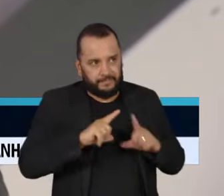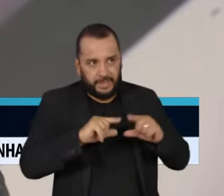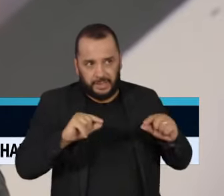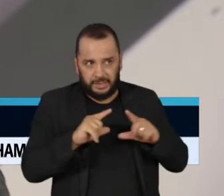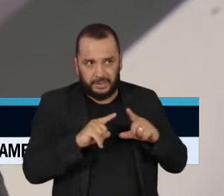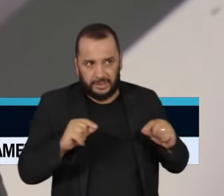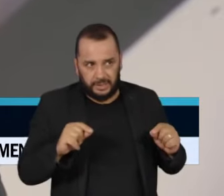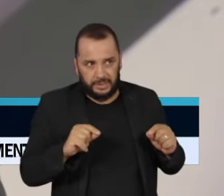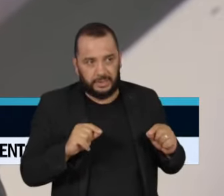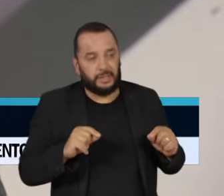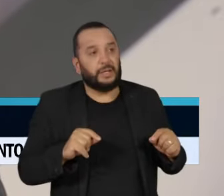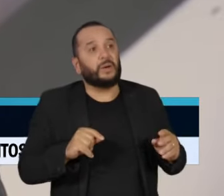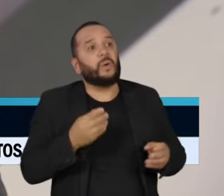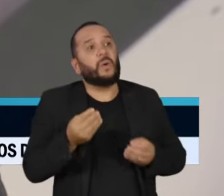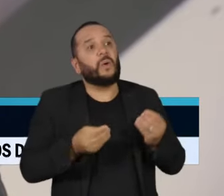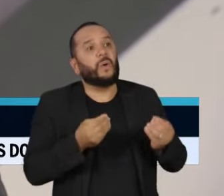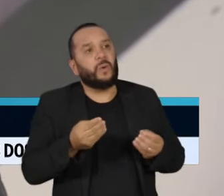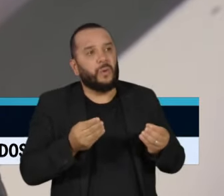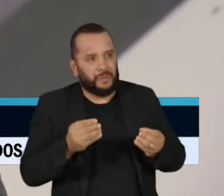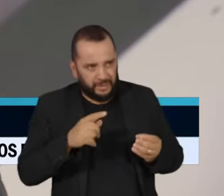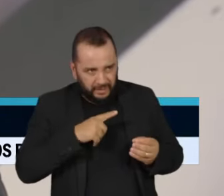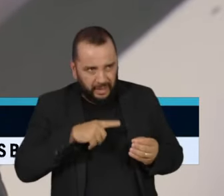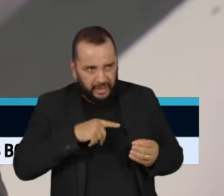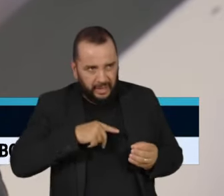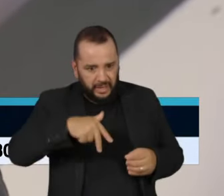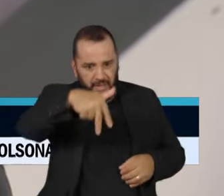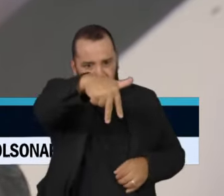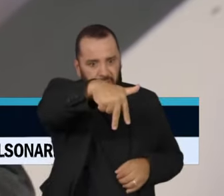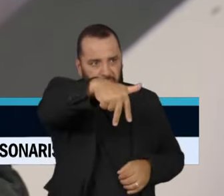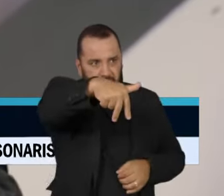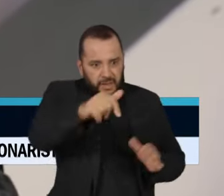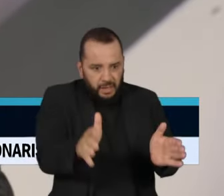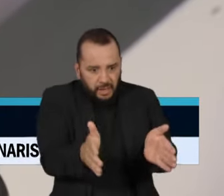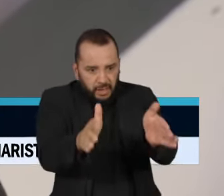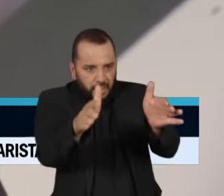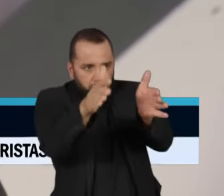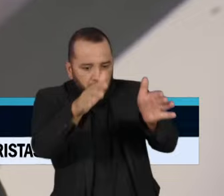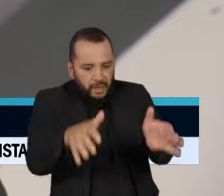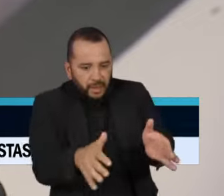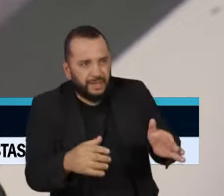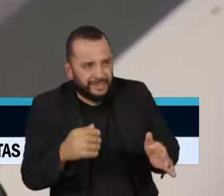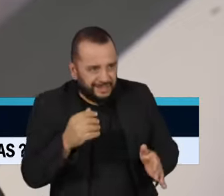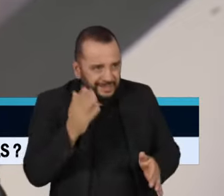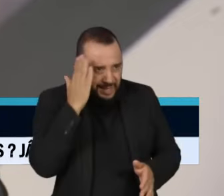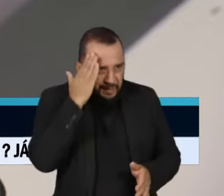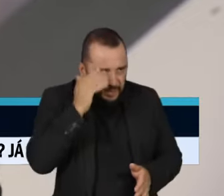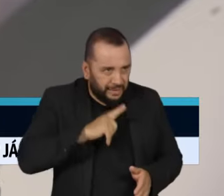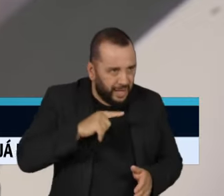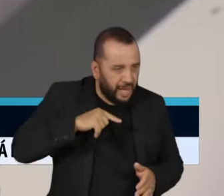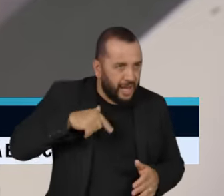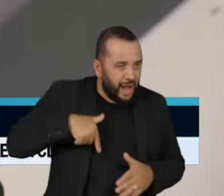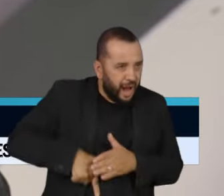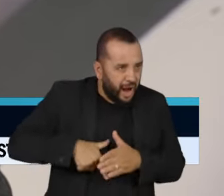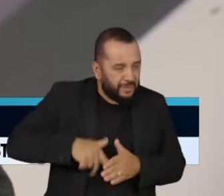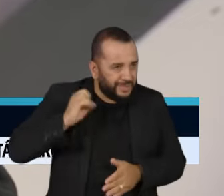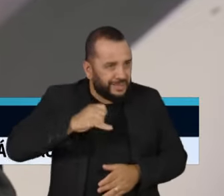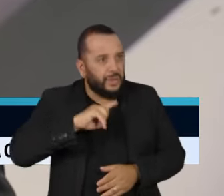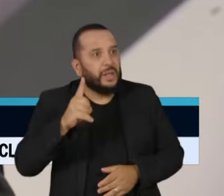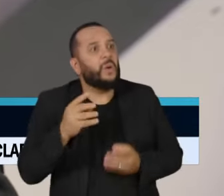revistar essas pessoas para saber se estão armadas ou não? Mas só o fato de dizer que vai haver uma